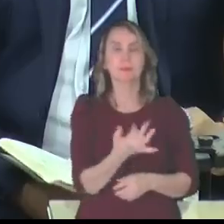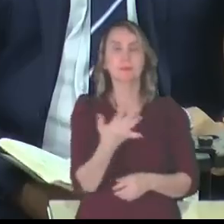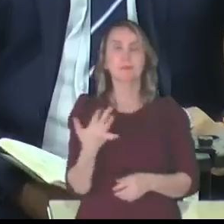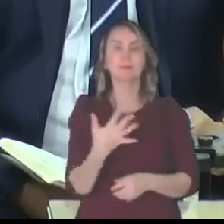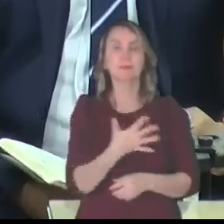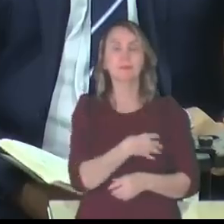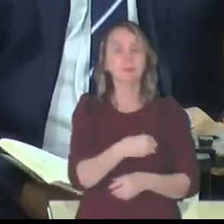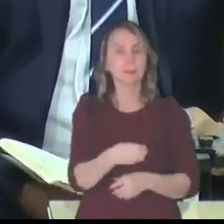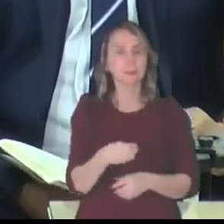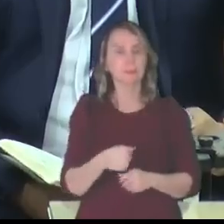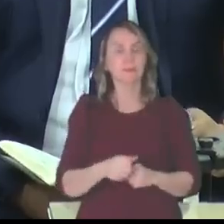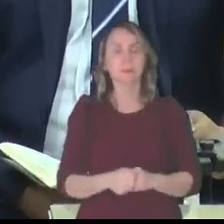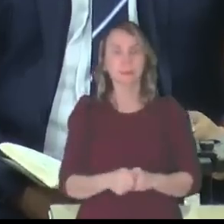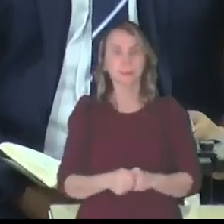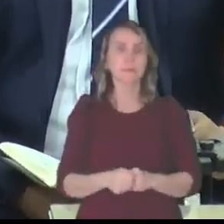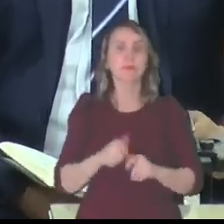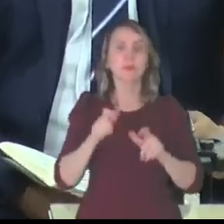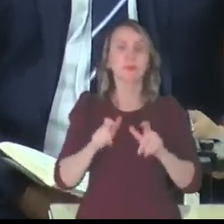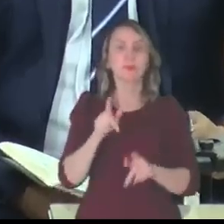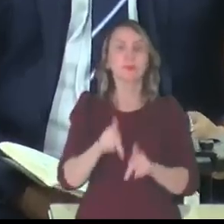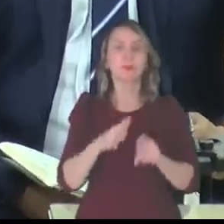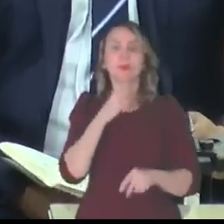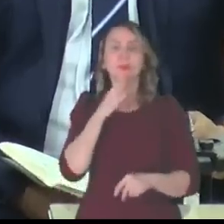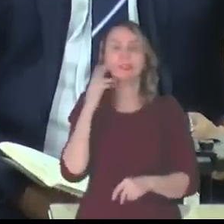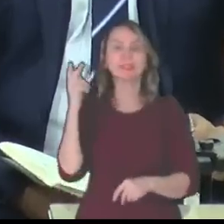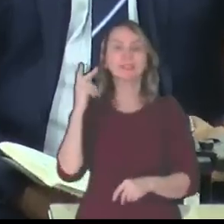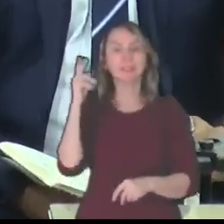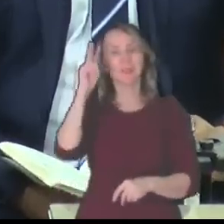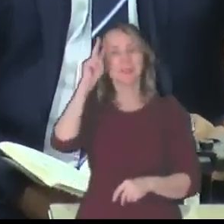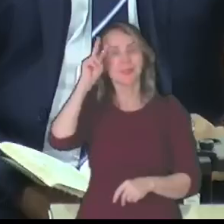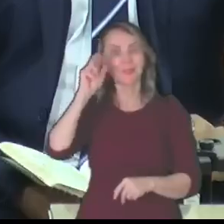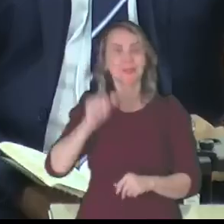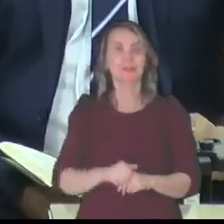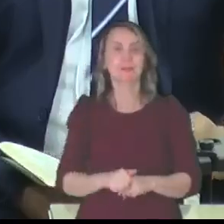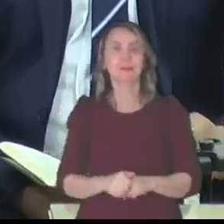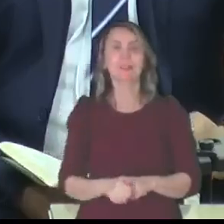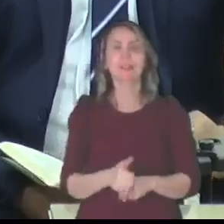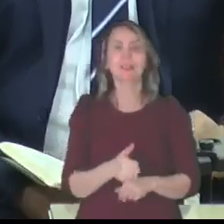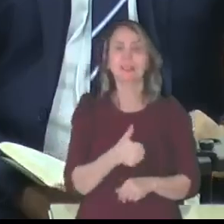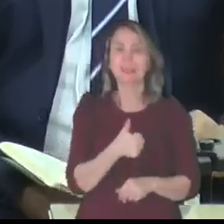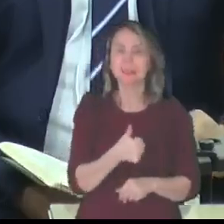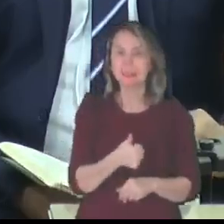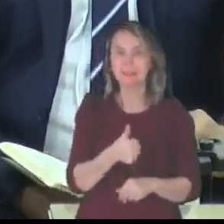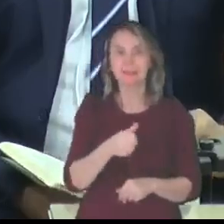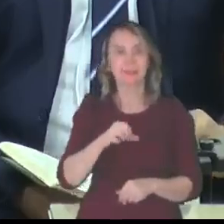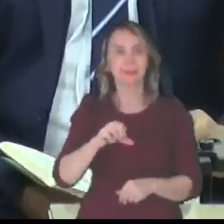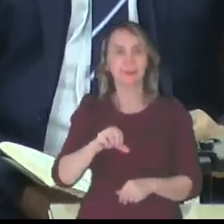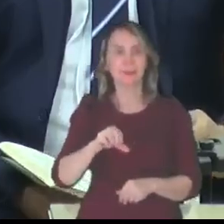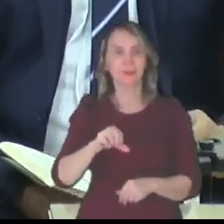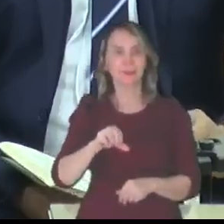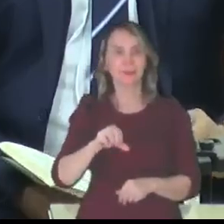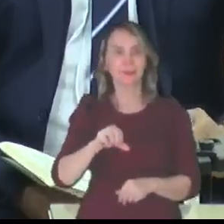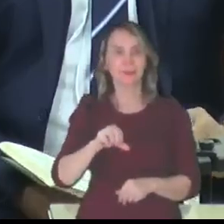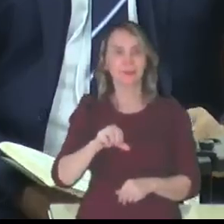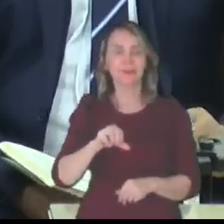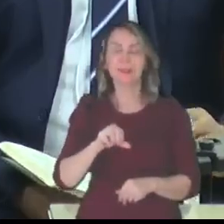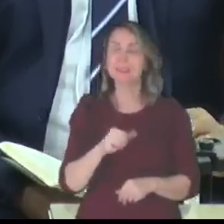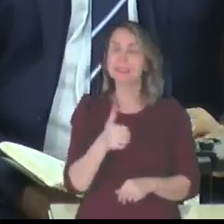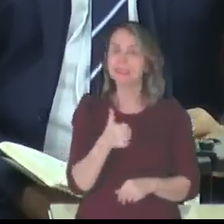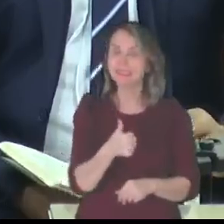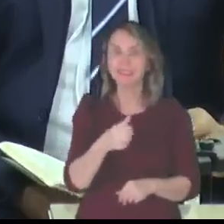tinha cadê o povo que conhece a história hein 19 errou por dois glória a